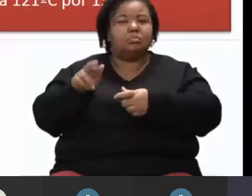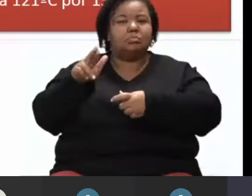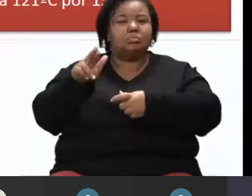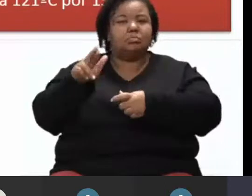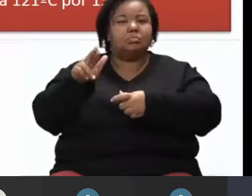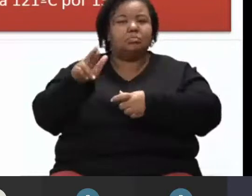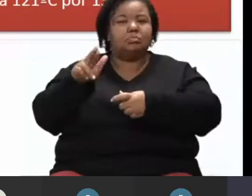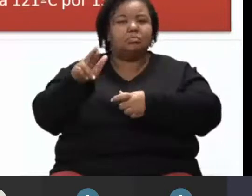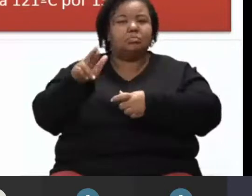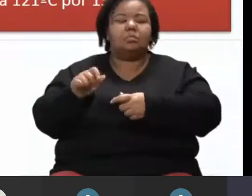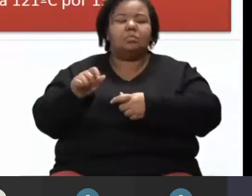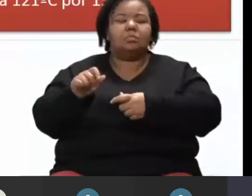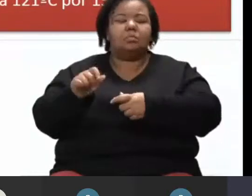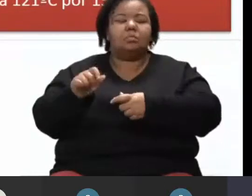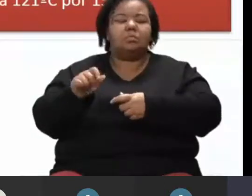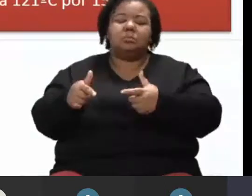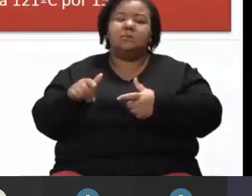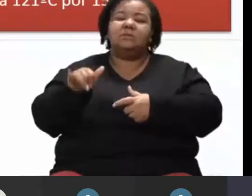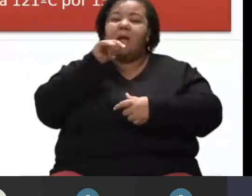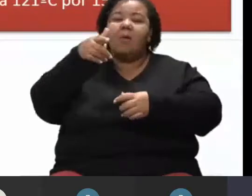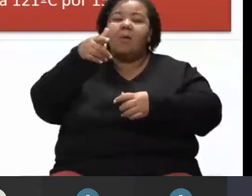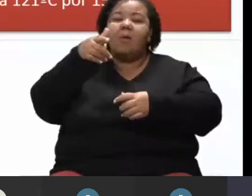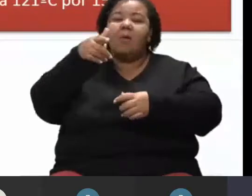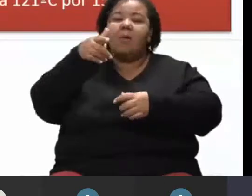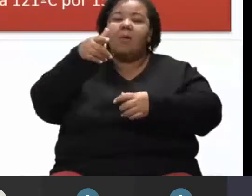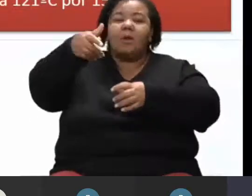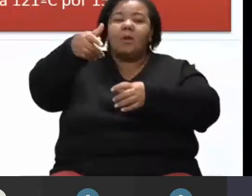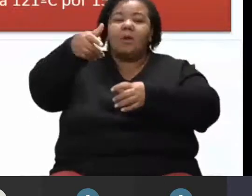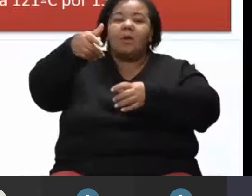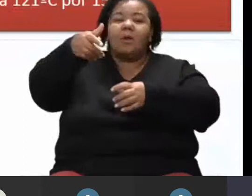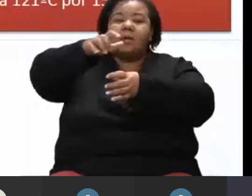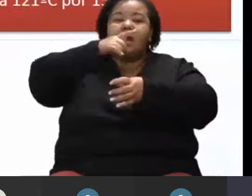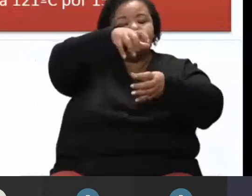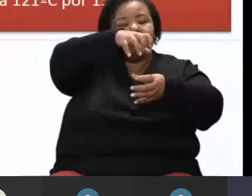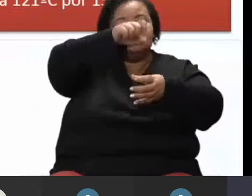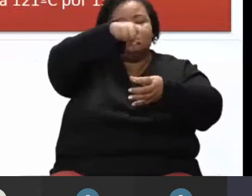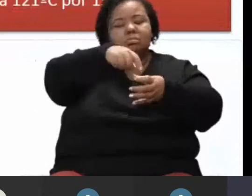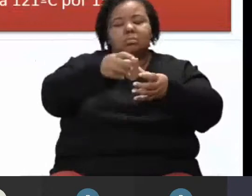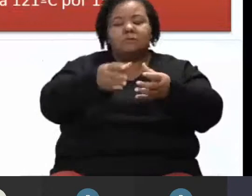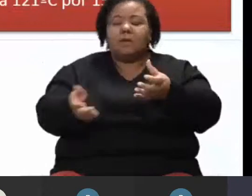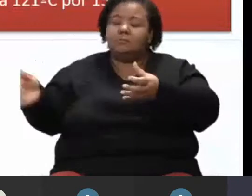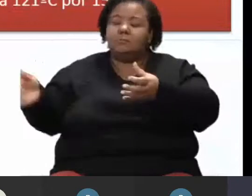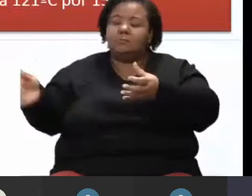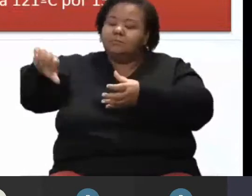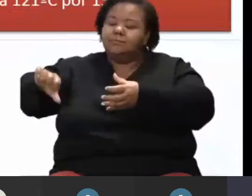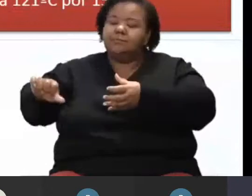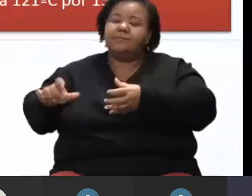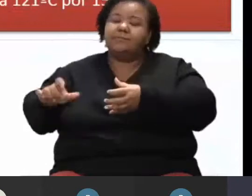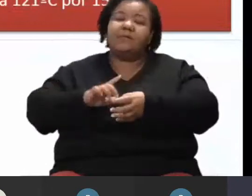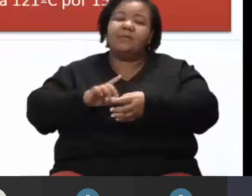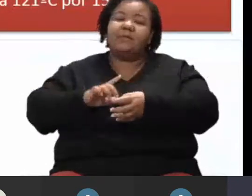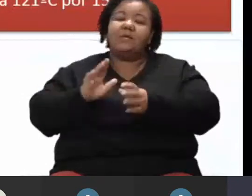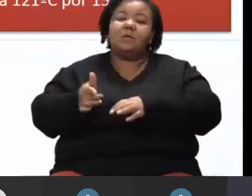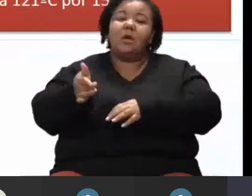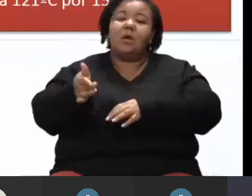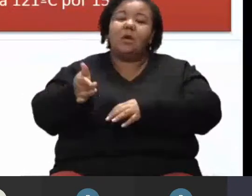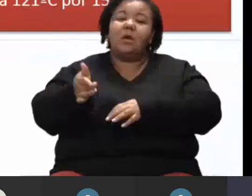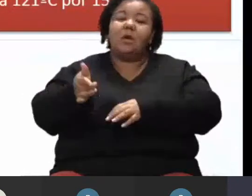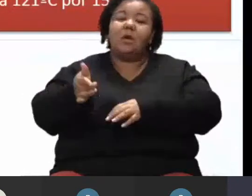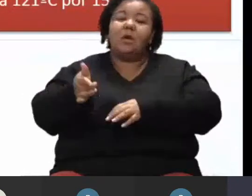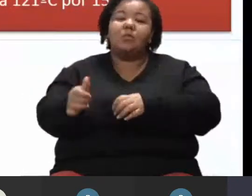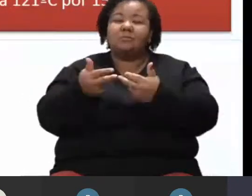se porventura você adicionar água da torneira, essa água da torneira ela tem outras substâncias químicas. E essas outras substâncias